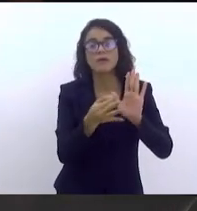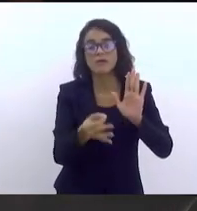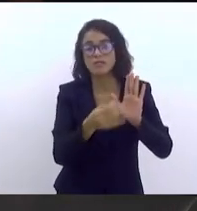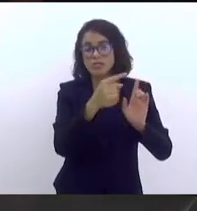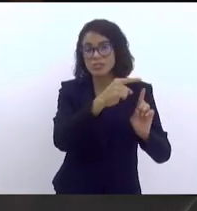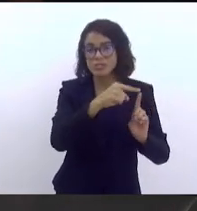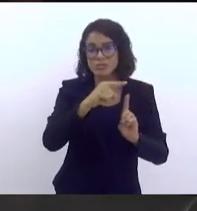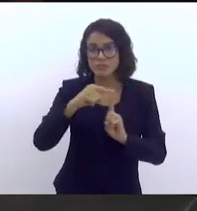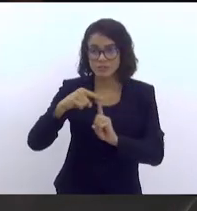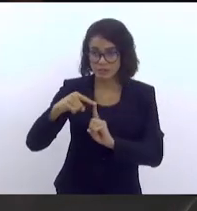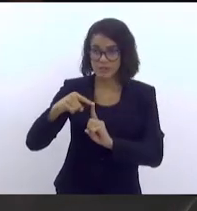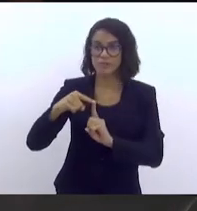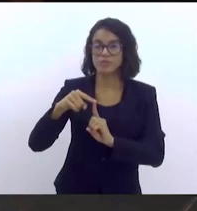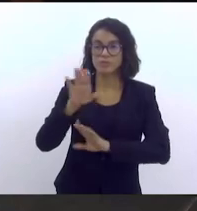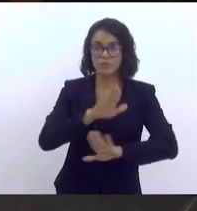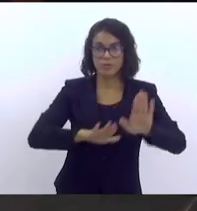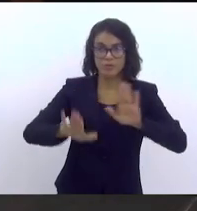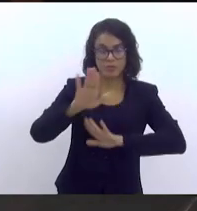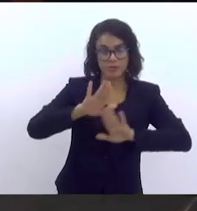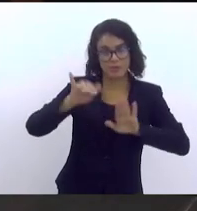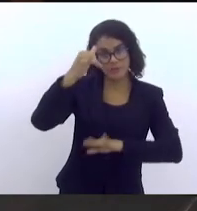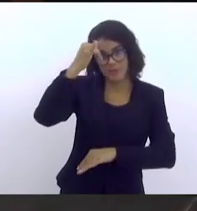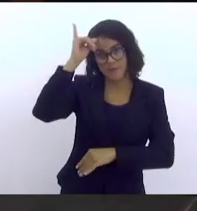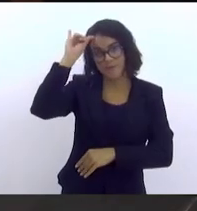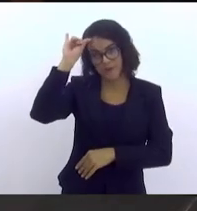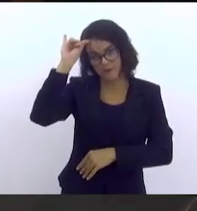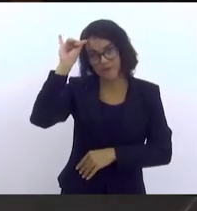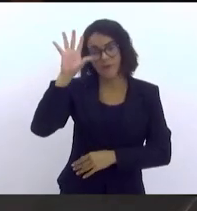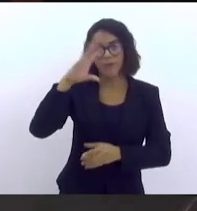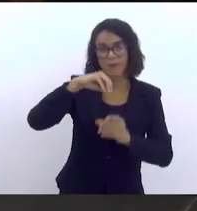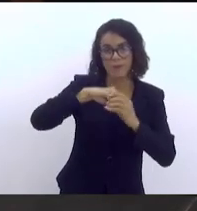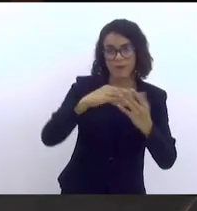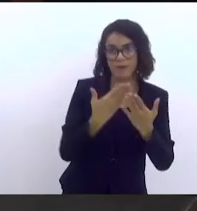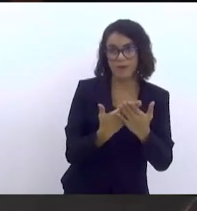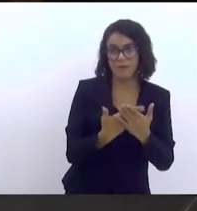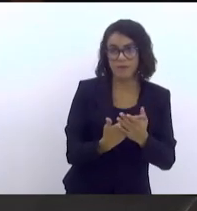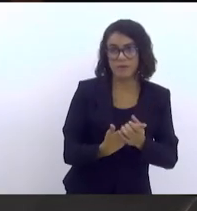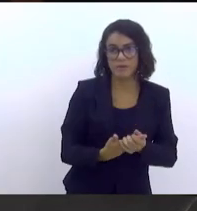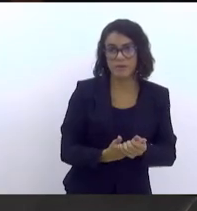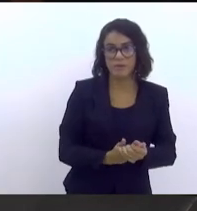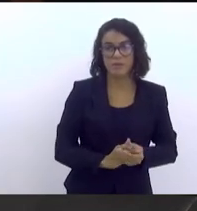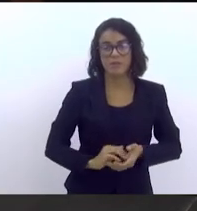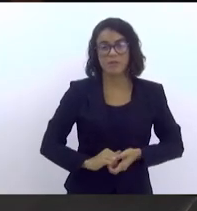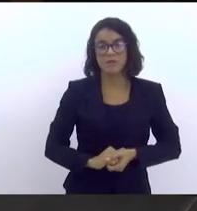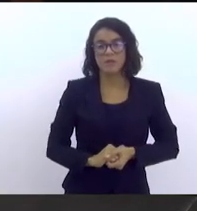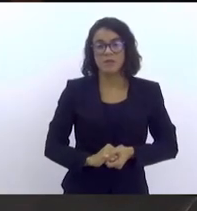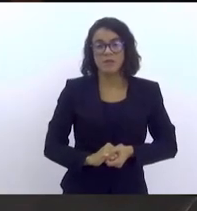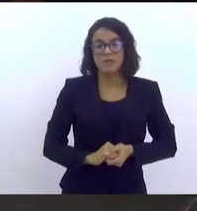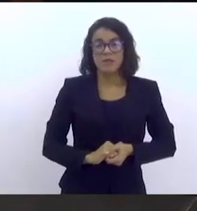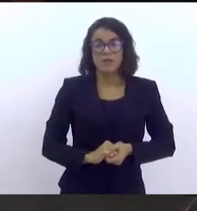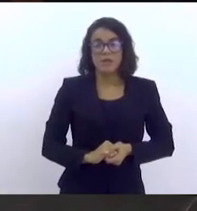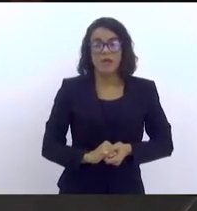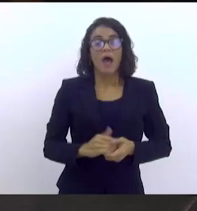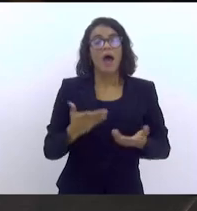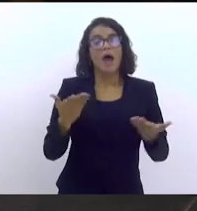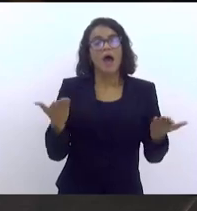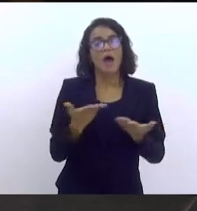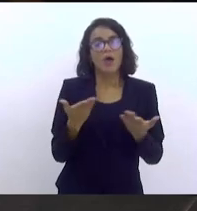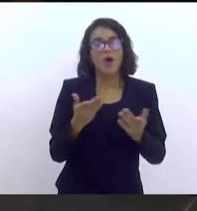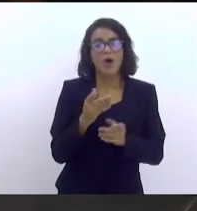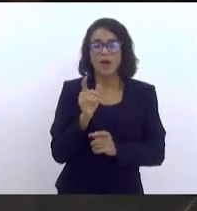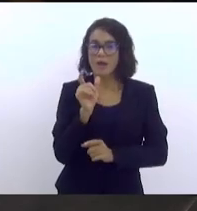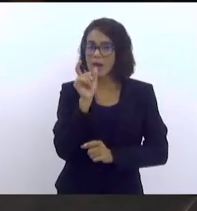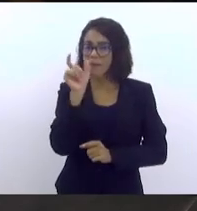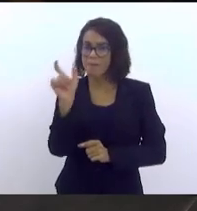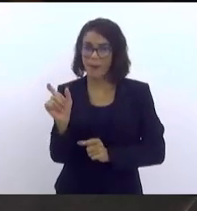de prevenção dentro da escola para fazer um contraponto a esse